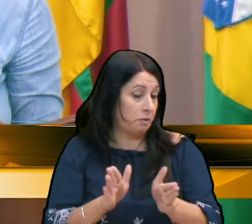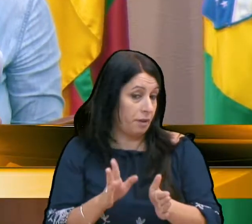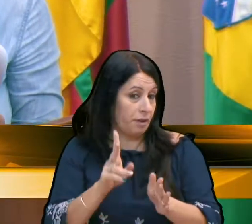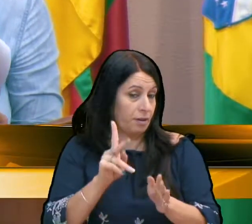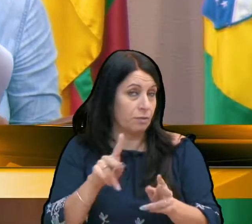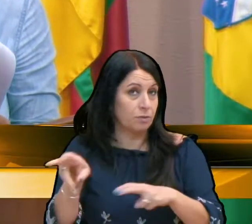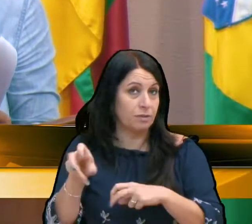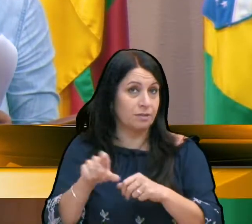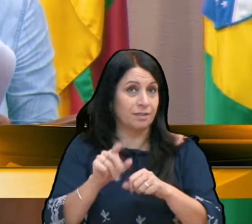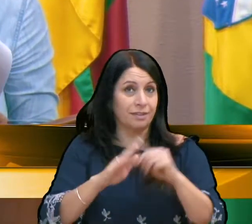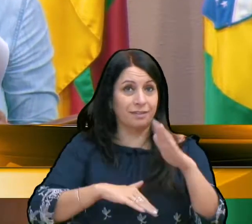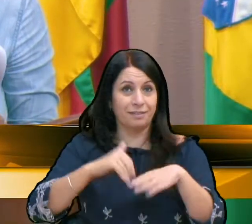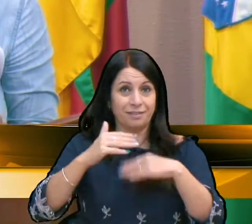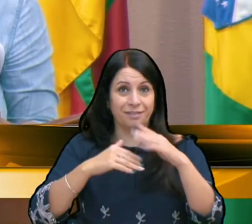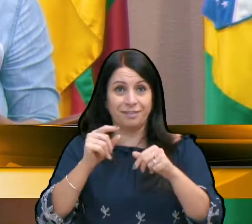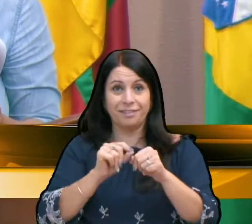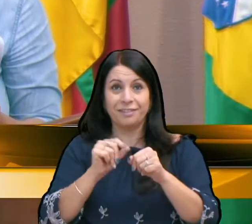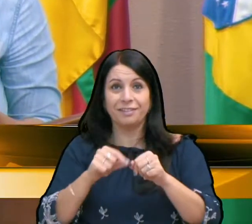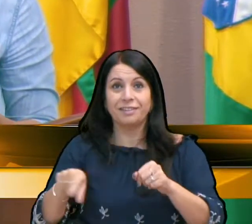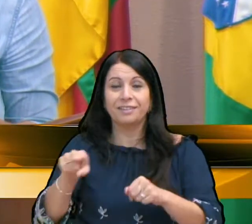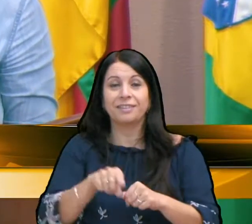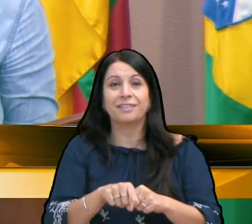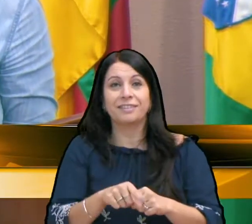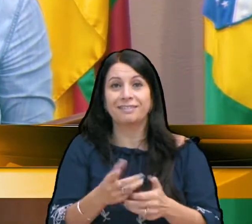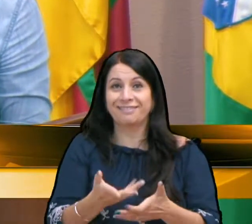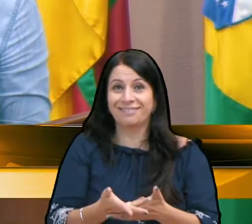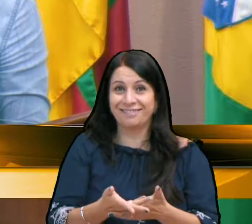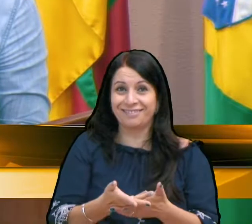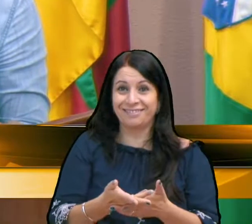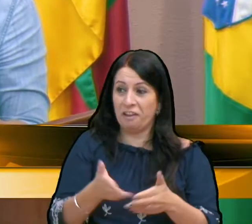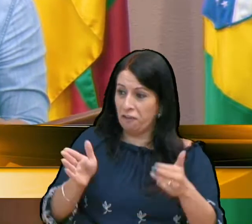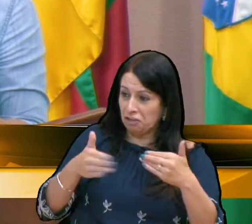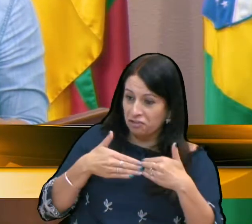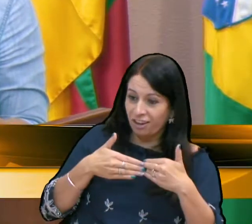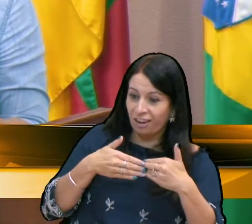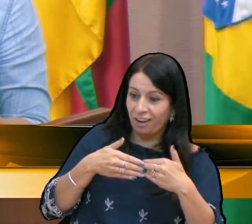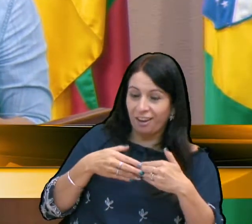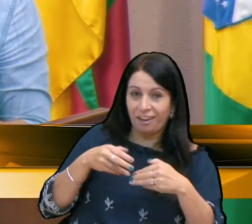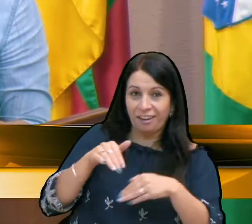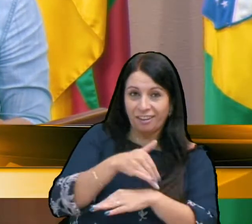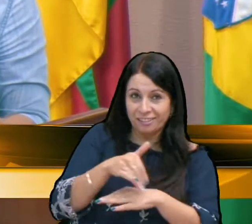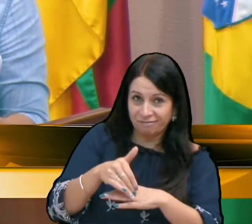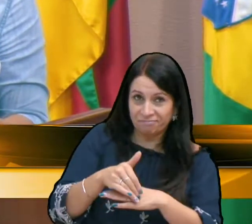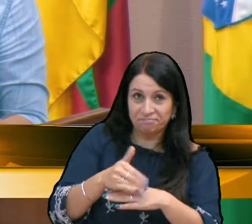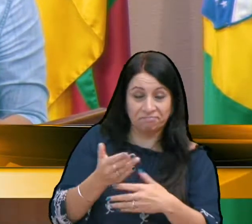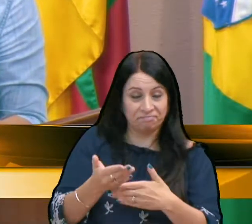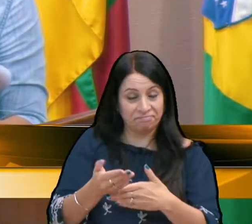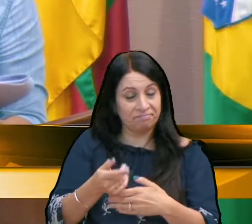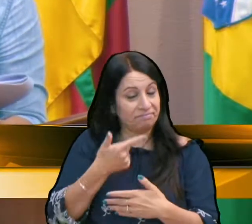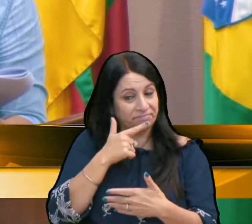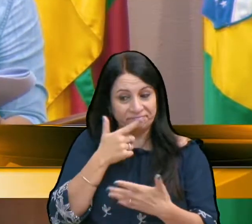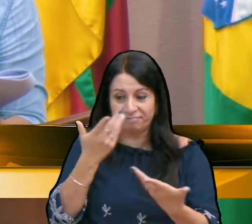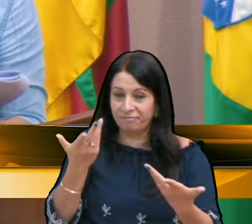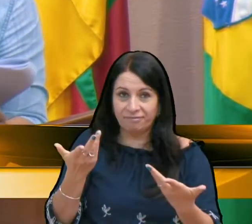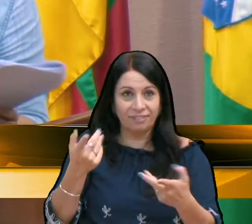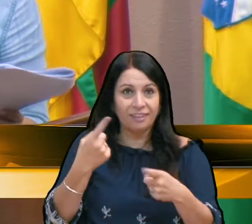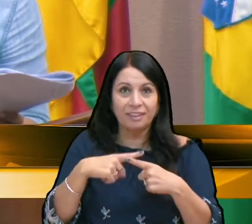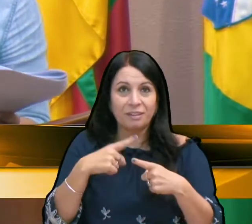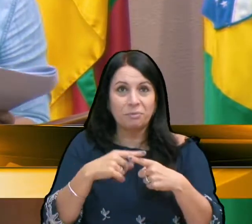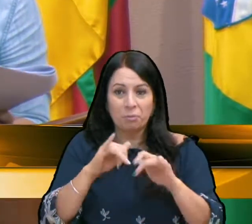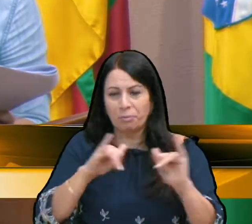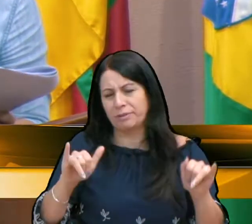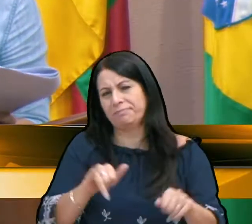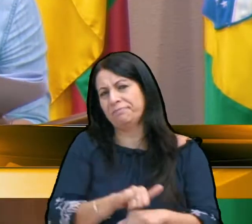de tanta obra que foi feita, né? Fecharam as estradas. Tem que rir porque é uma